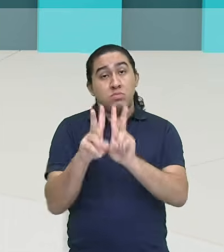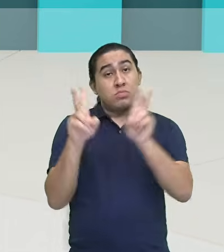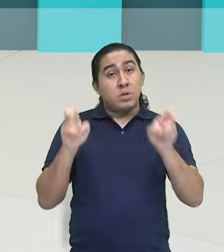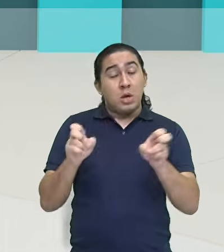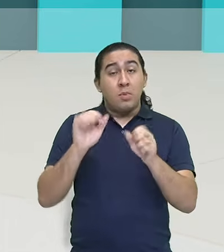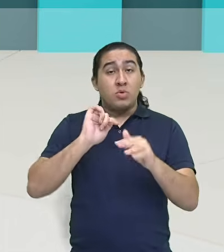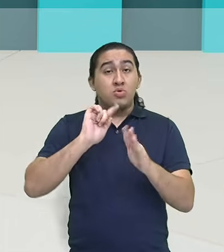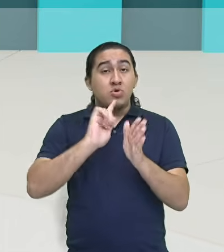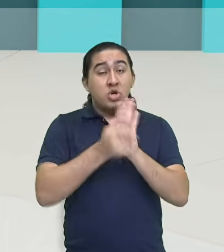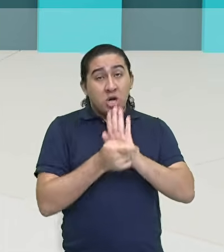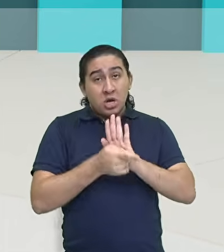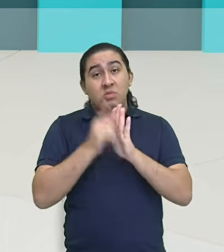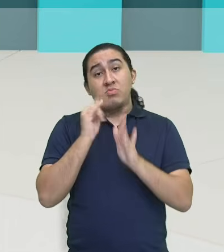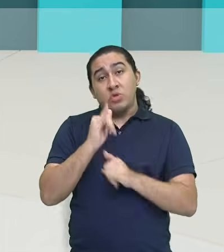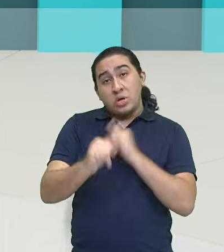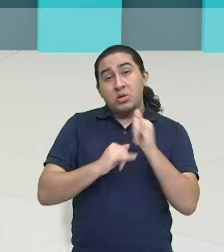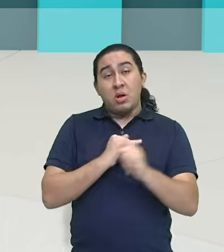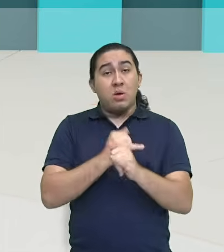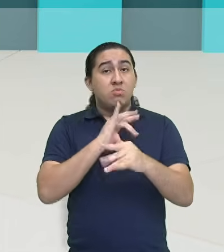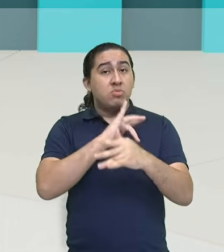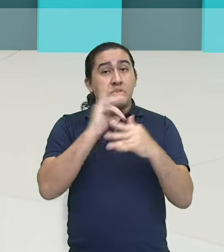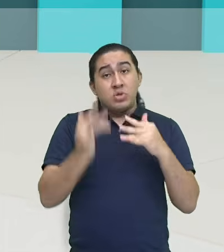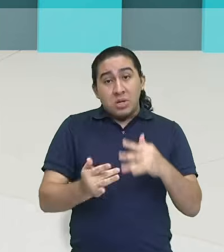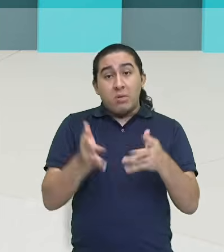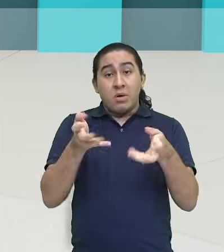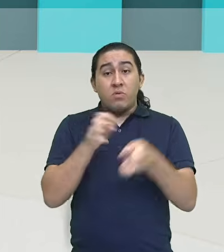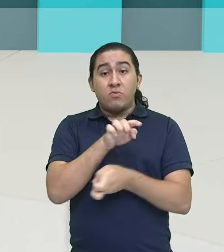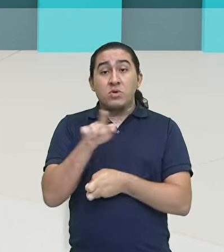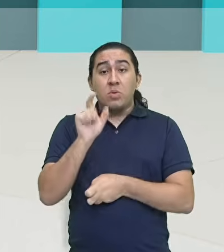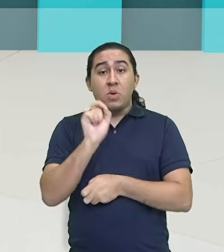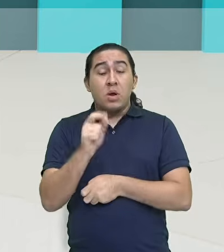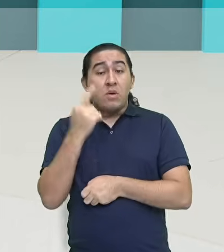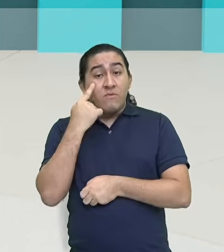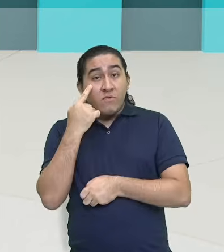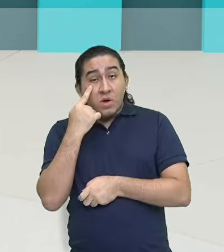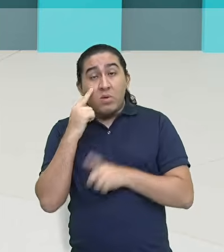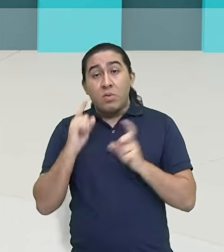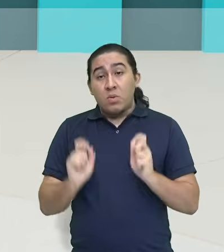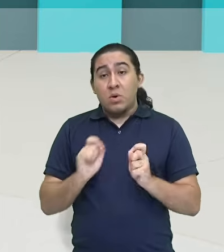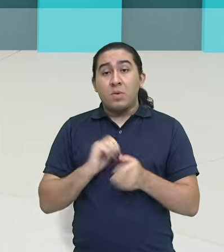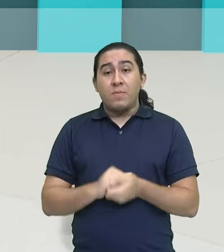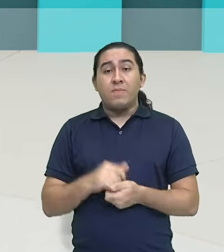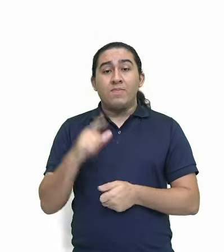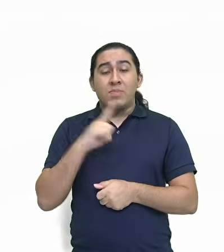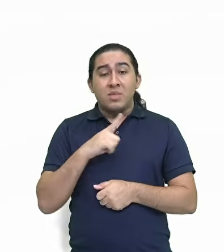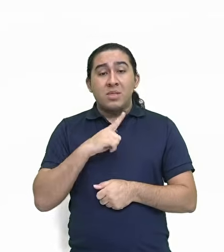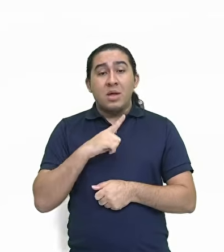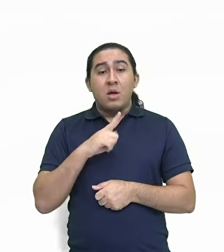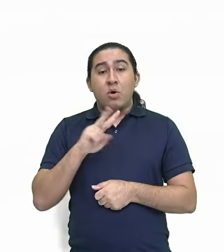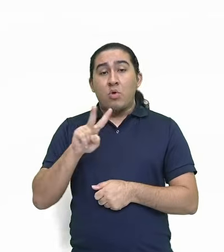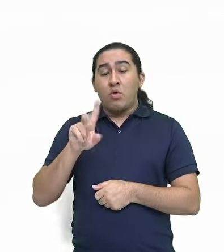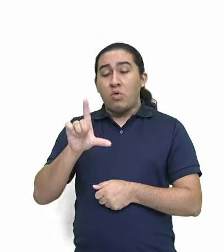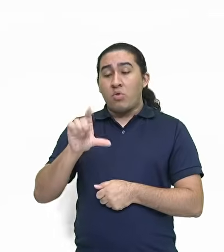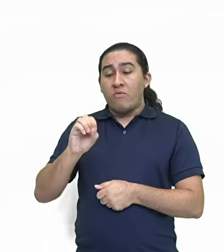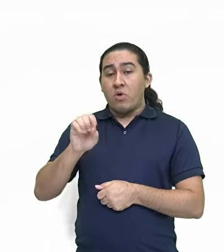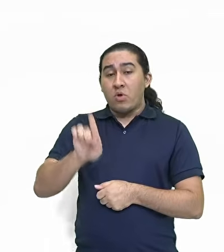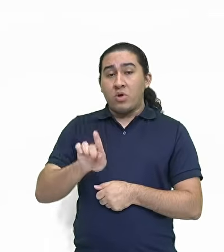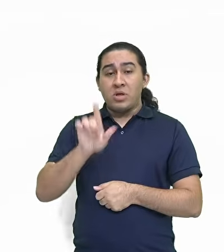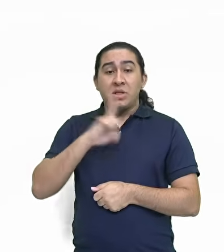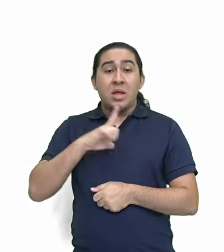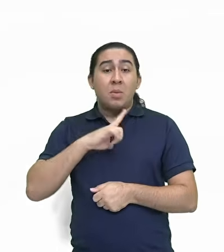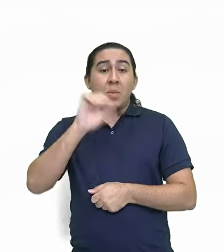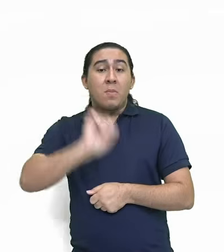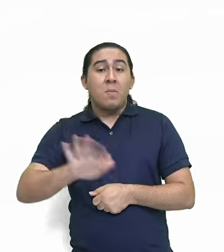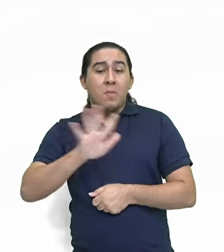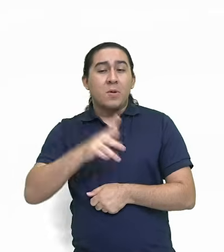gêneros digitais, das redes sociais, eu quero que vocês vejam aí comigo o vlog. Então, vai aparecer uma imagem aí,